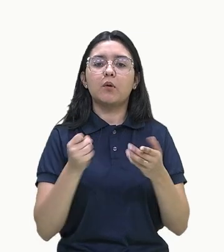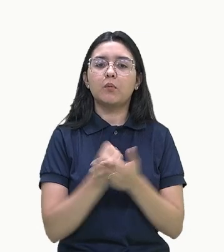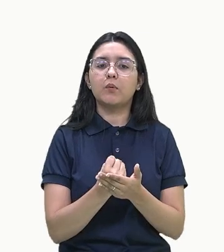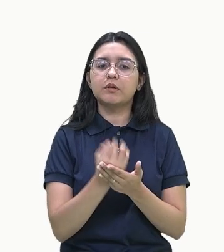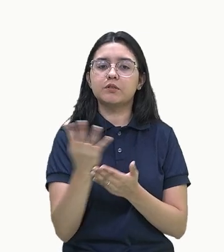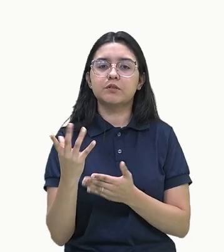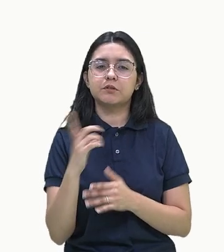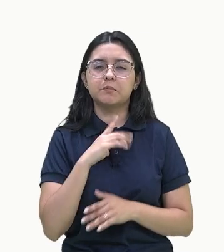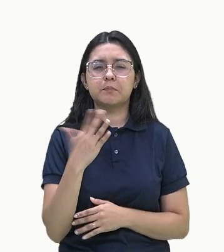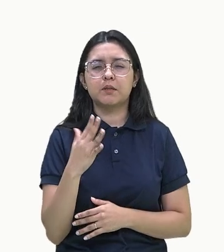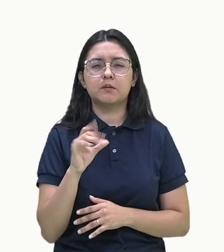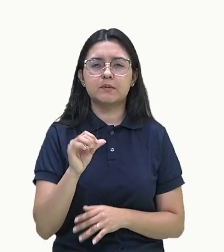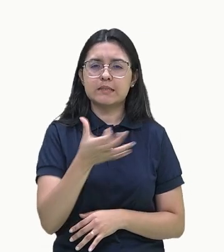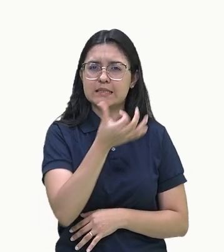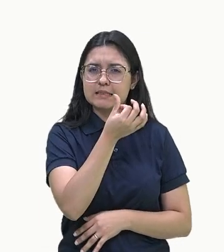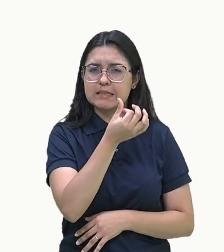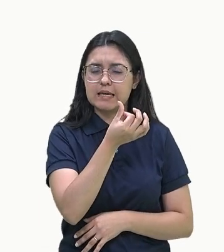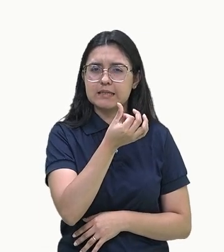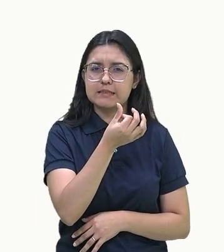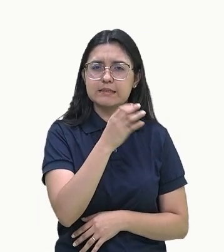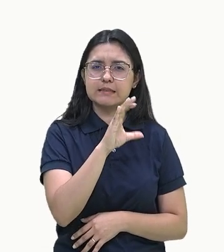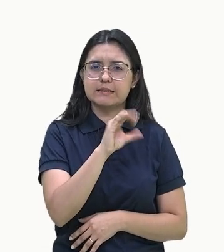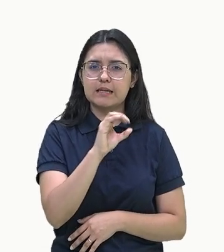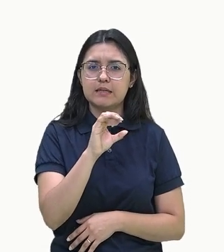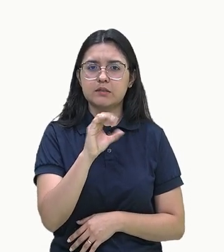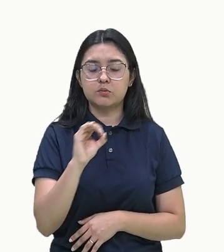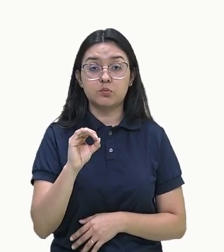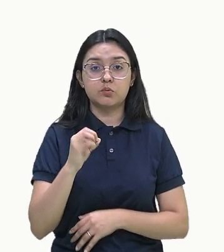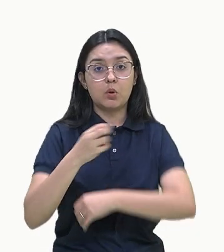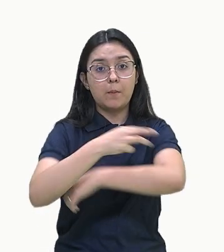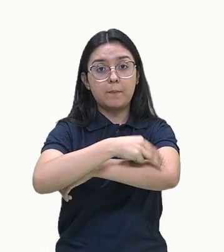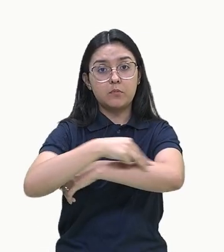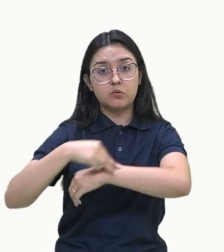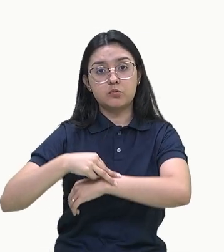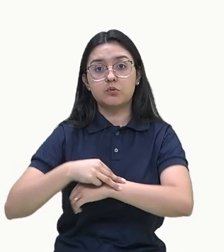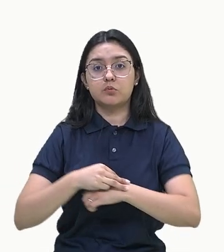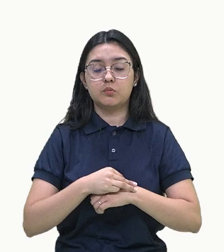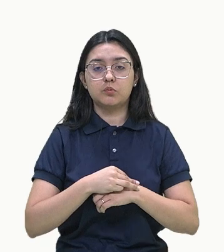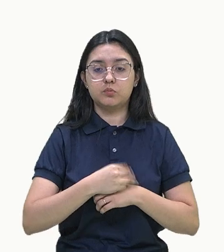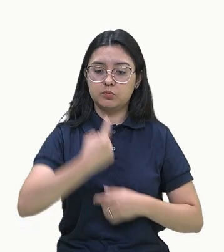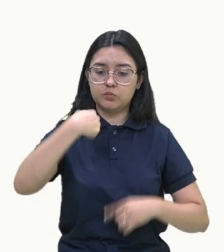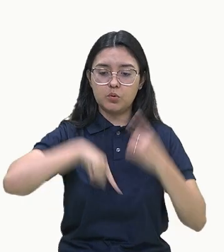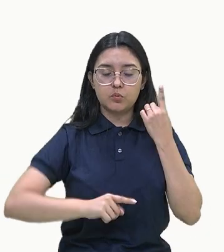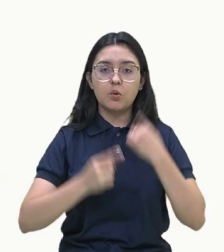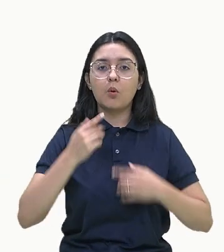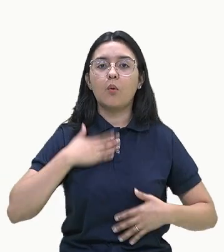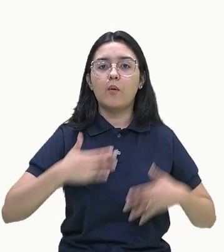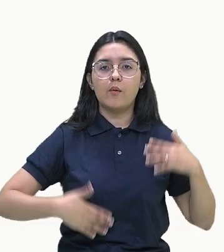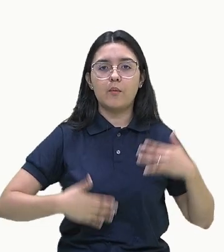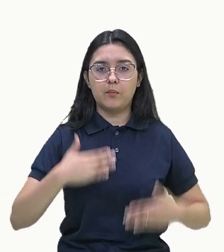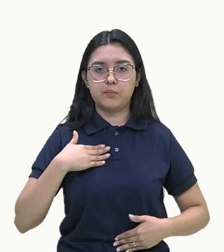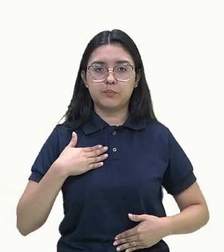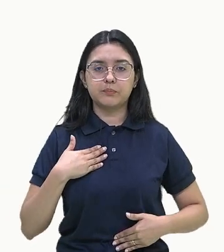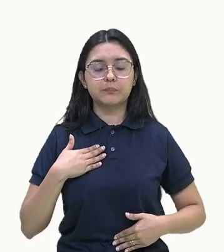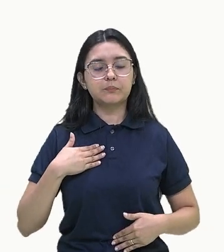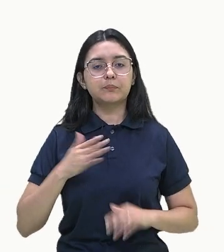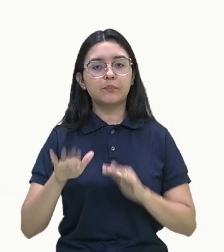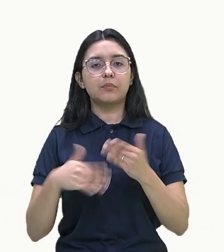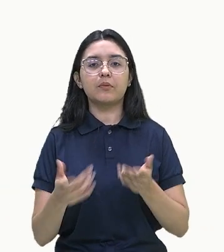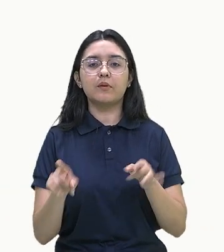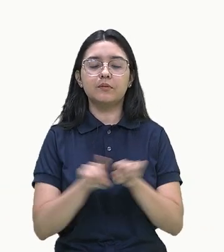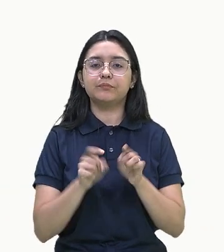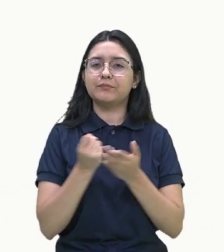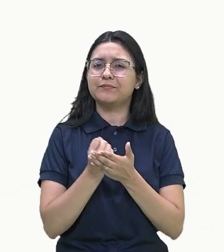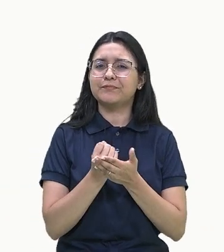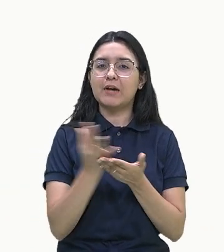quantitativo de cerca de 600 músculos no nosso corpo. Nós temos aí